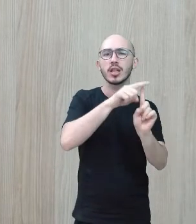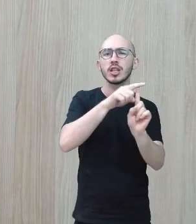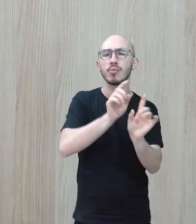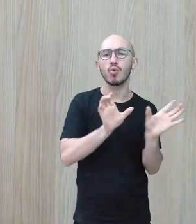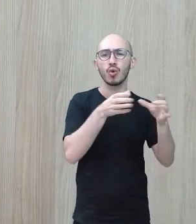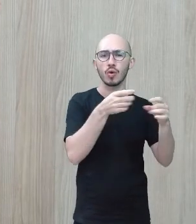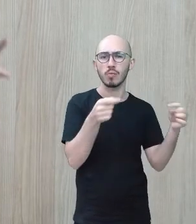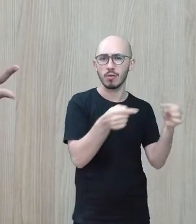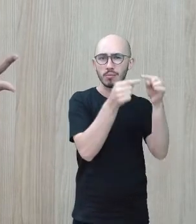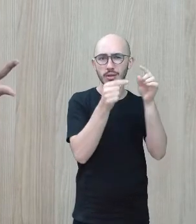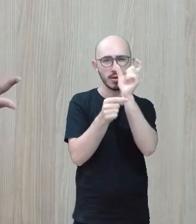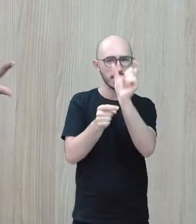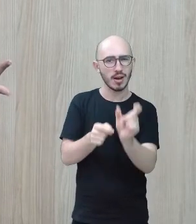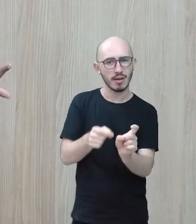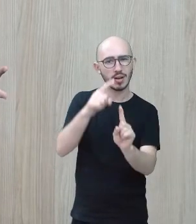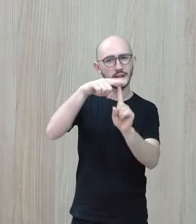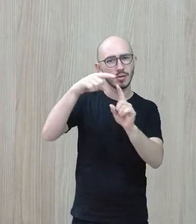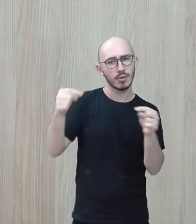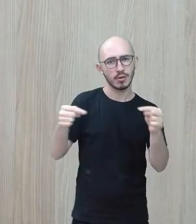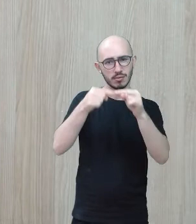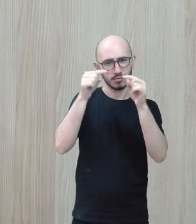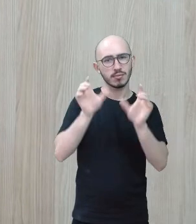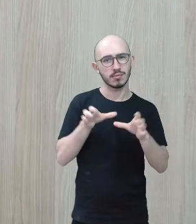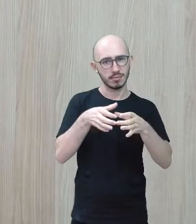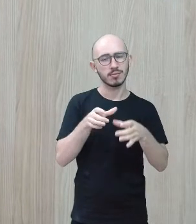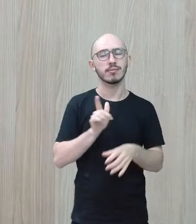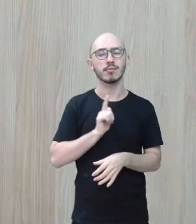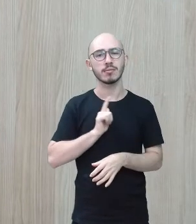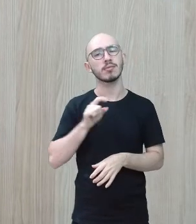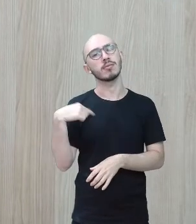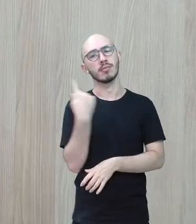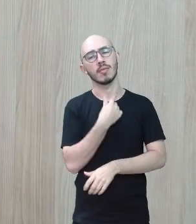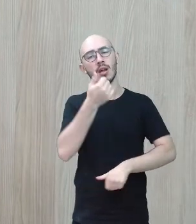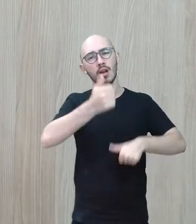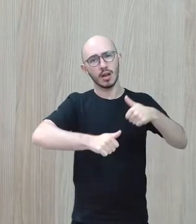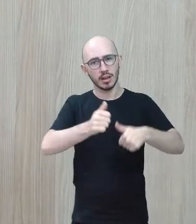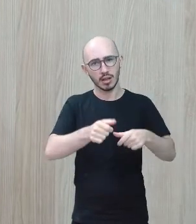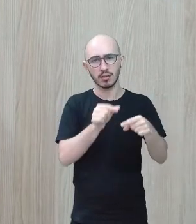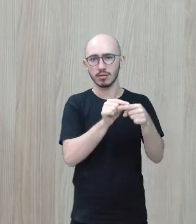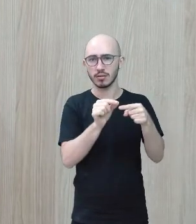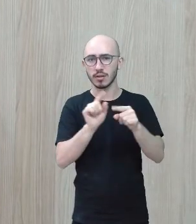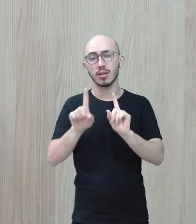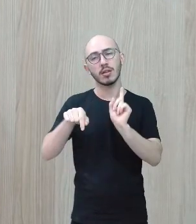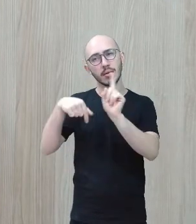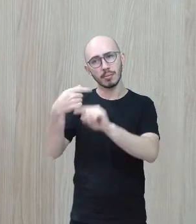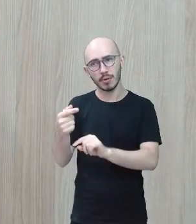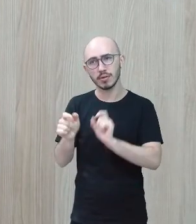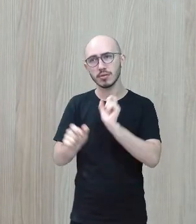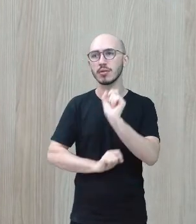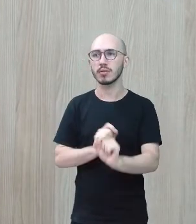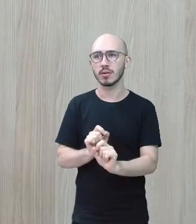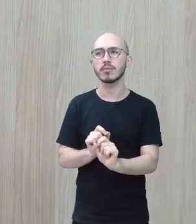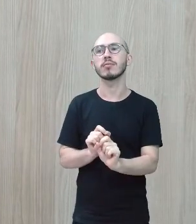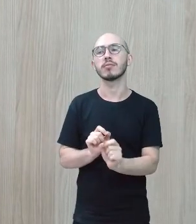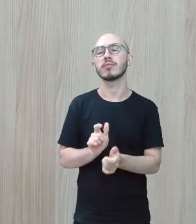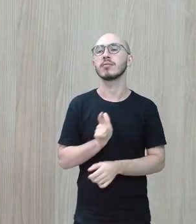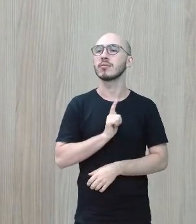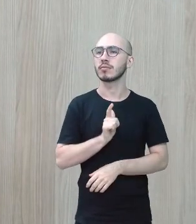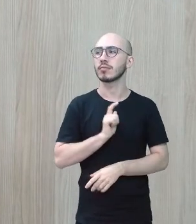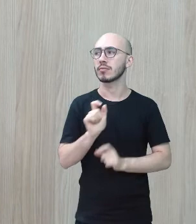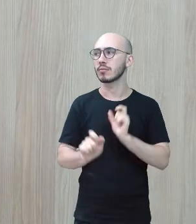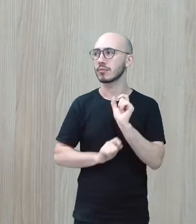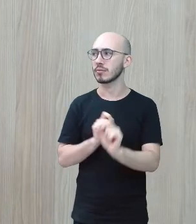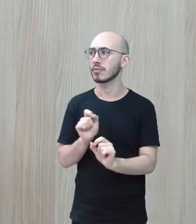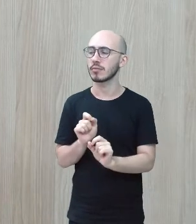é que a gente analisa, faz a análise morfológica, tá certo? Depois a gente passa, dentro das classes de palavras, a gente vai ter